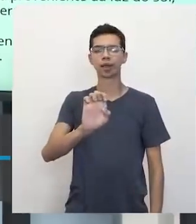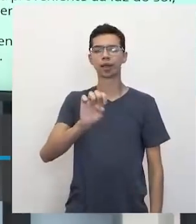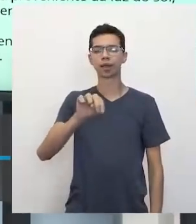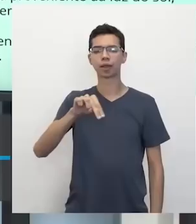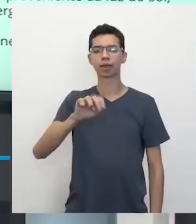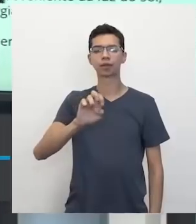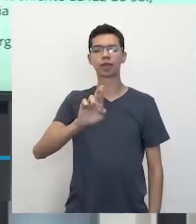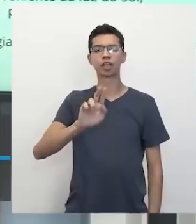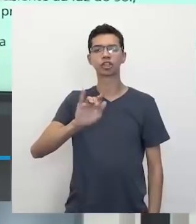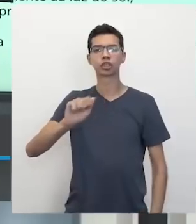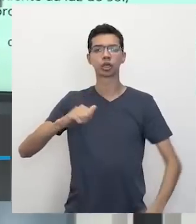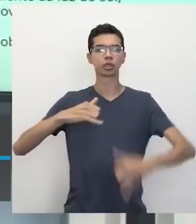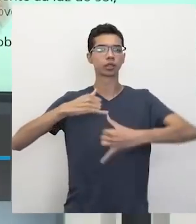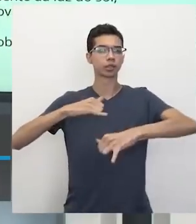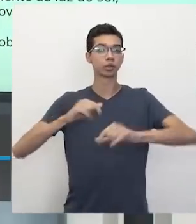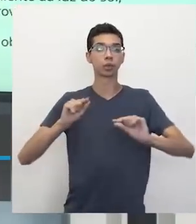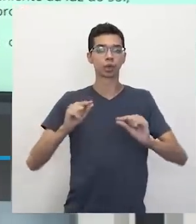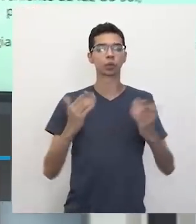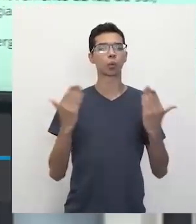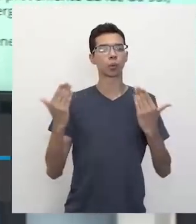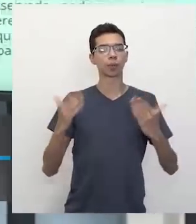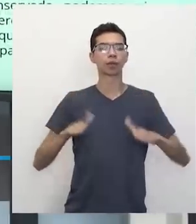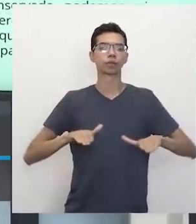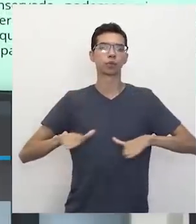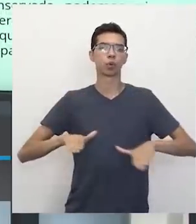está associada ao movimento.